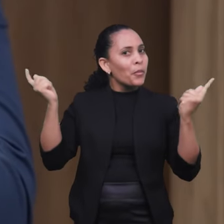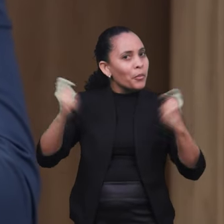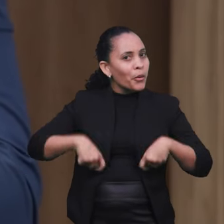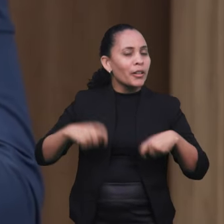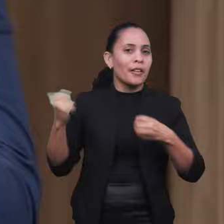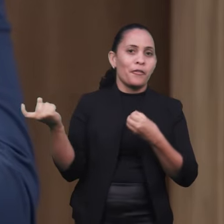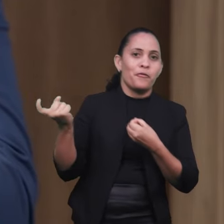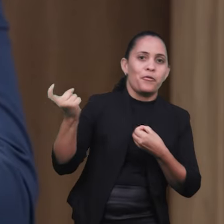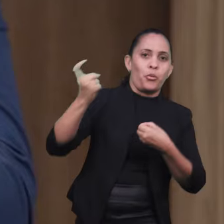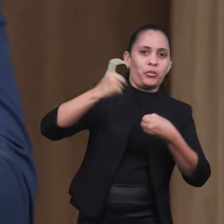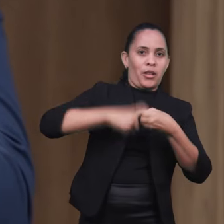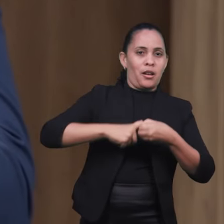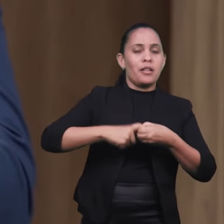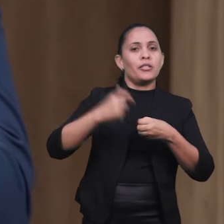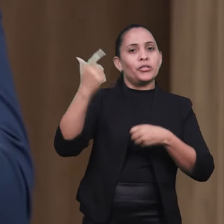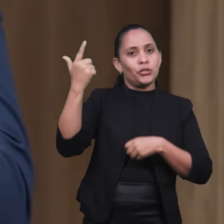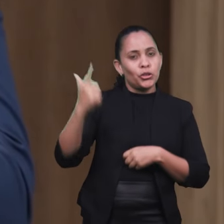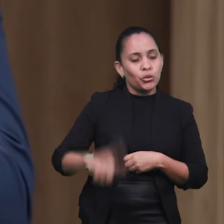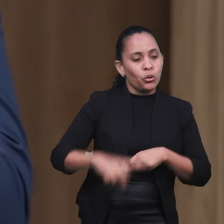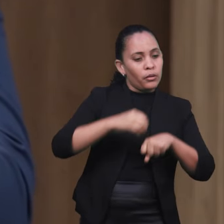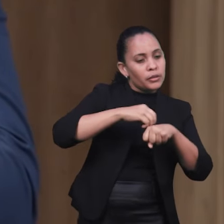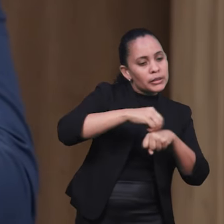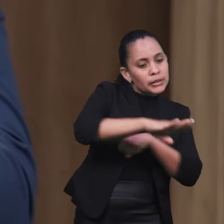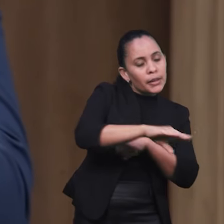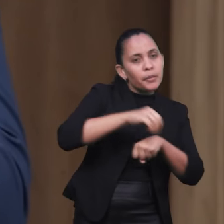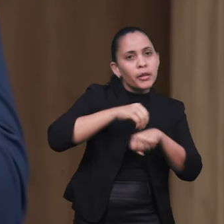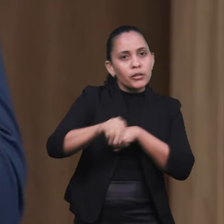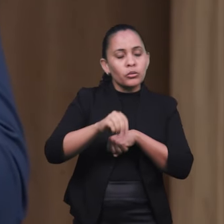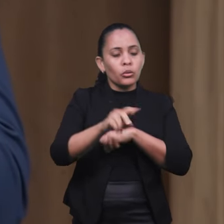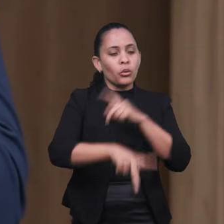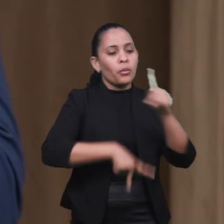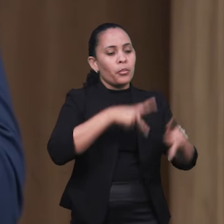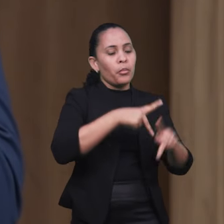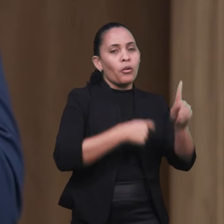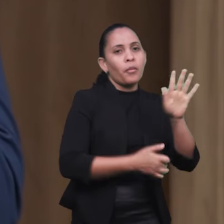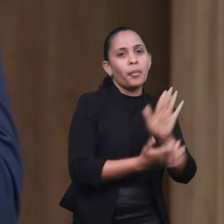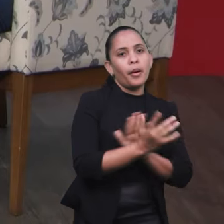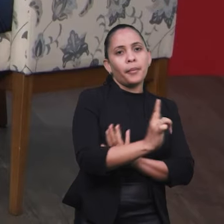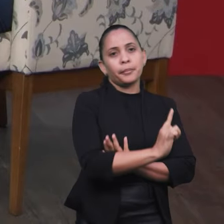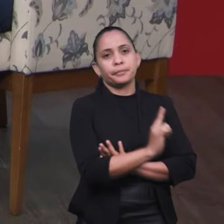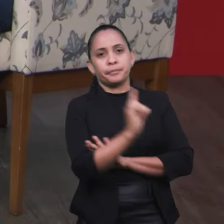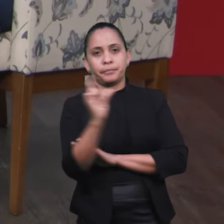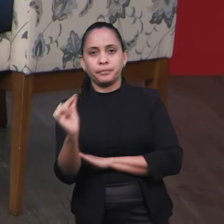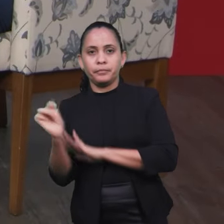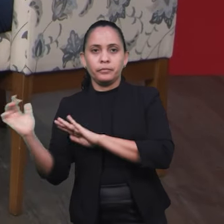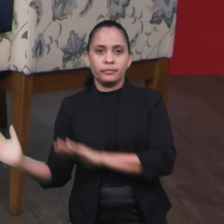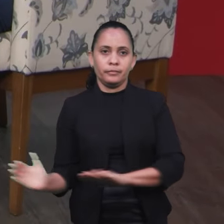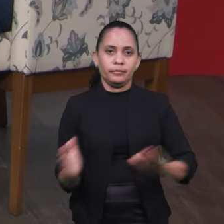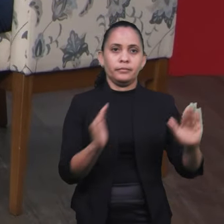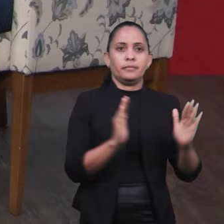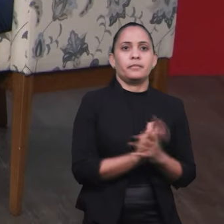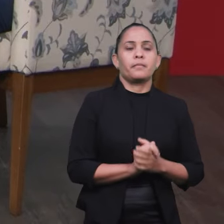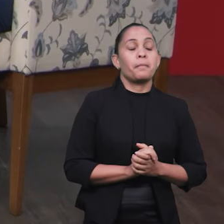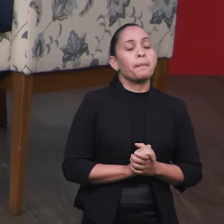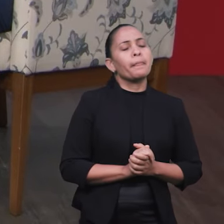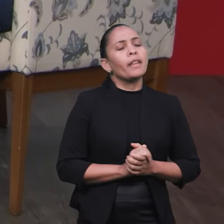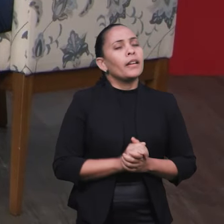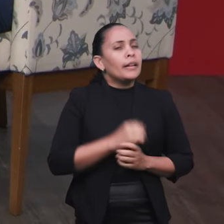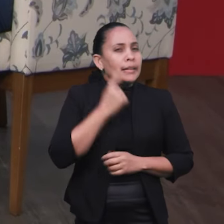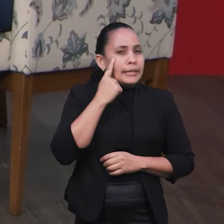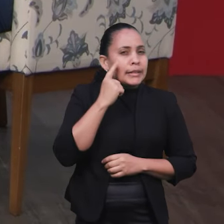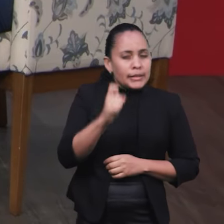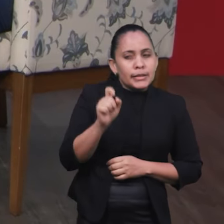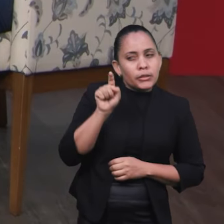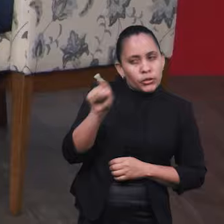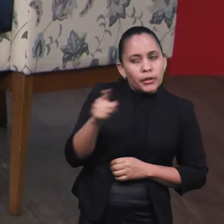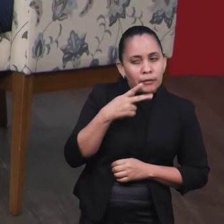poder retornar e ser o mediador da saída do povo, não é isso? E é interessante, pastor, essa colocação, porque